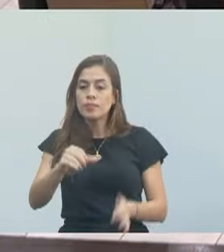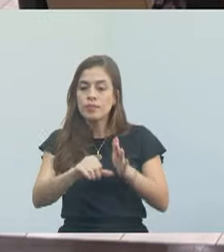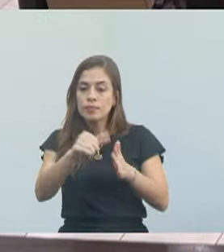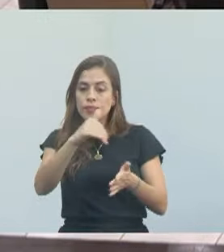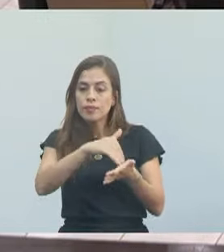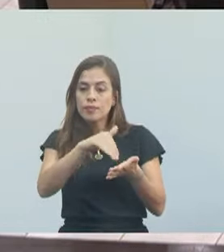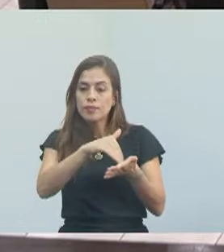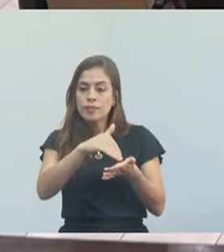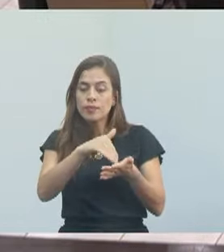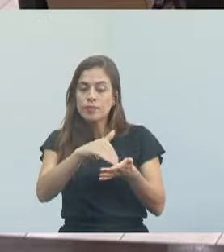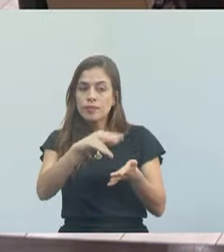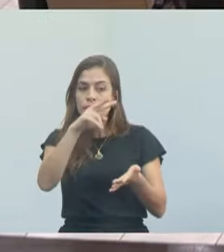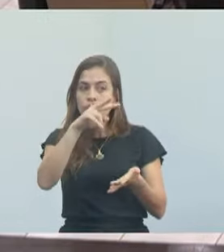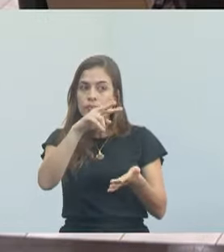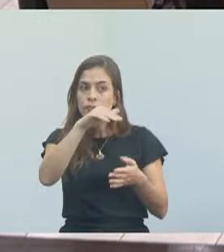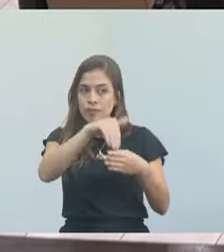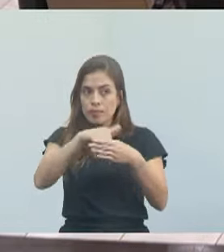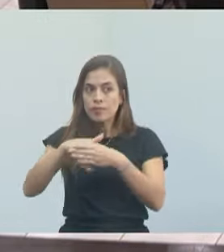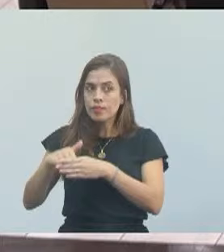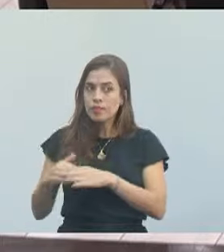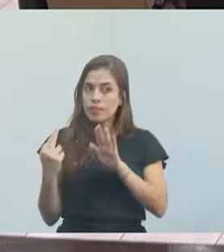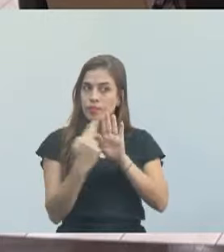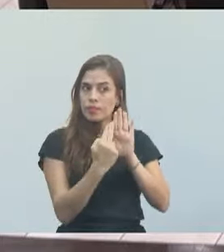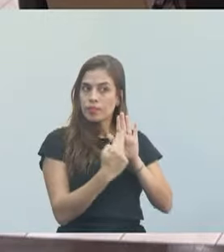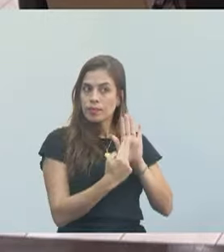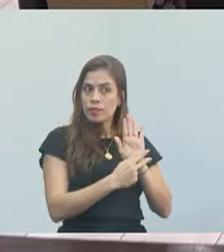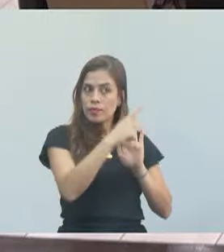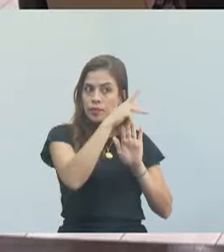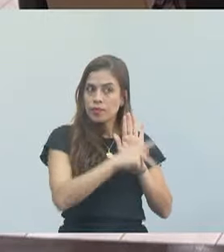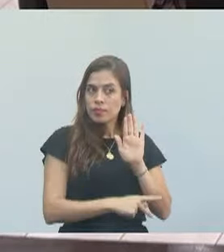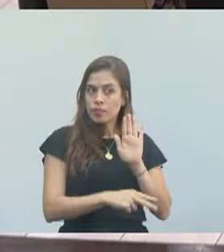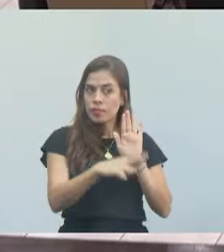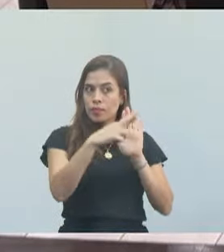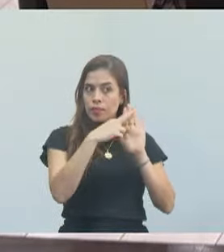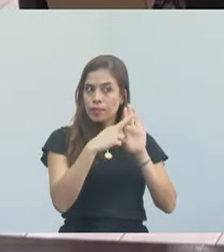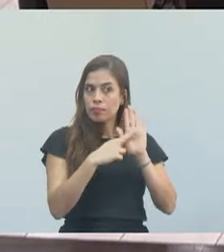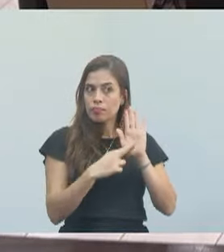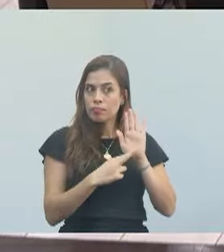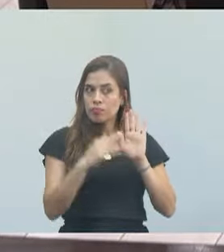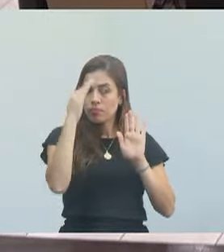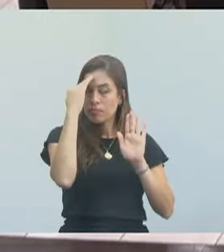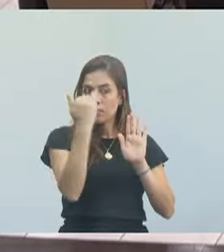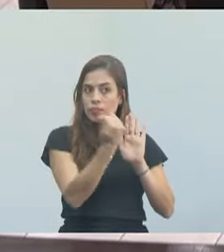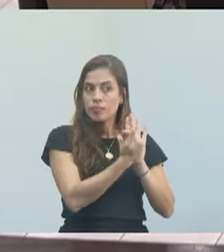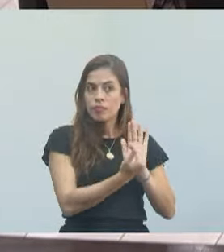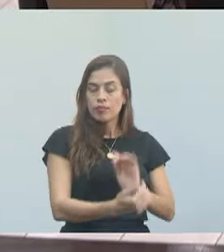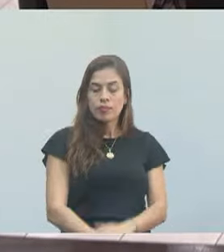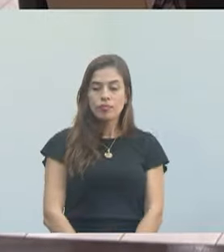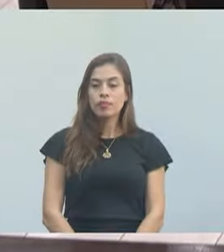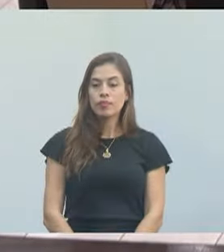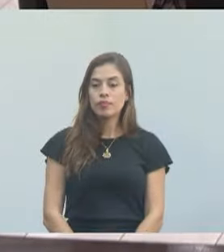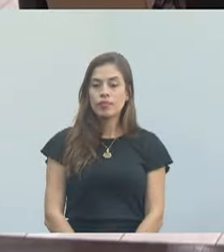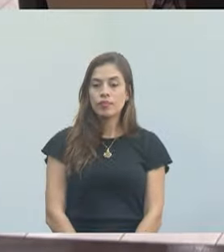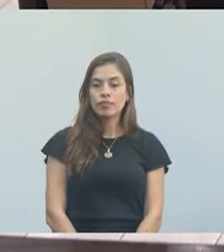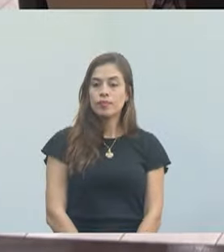primeiro secretário que proceda à votação nominal do projeto na forma regimental.